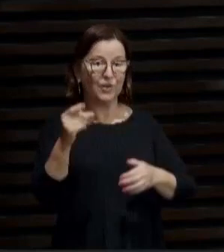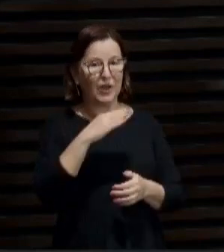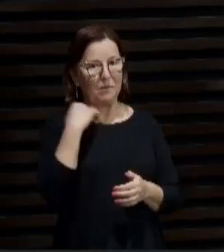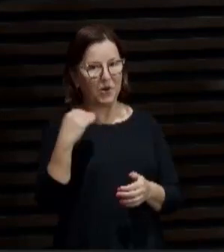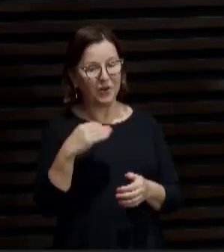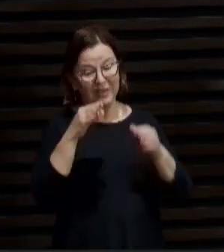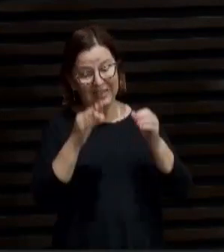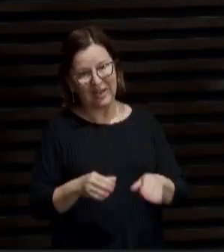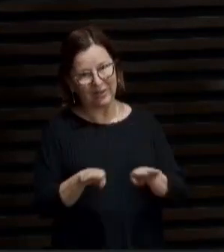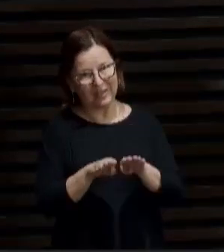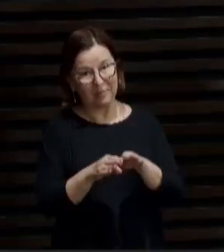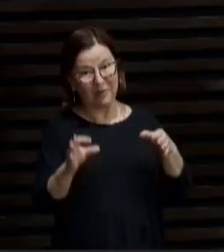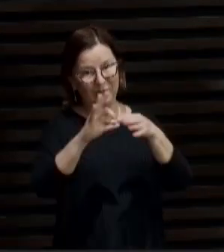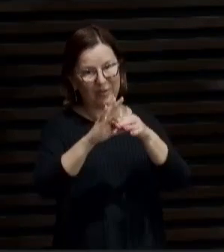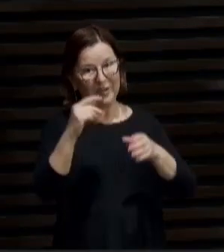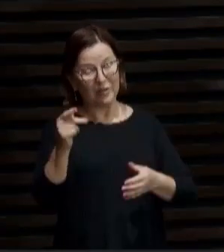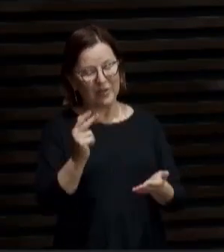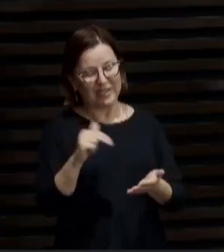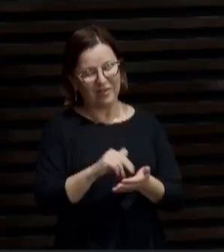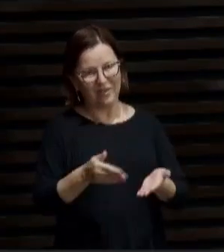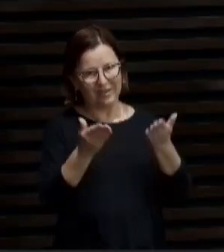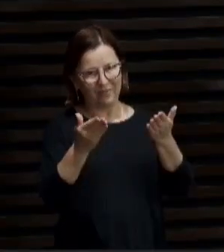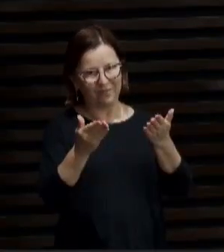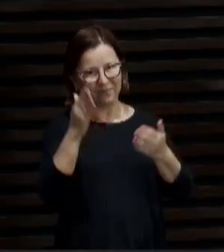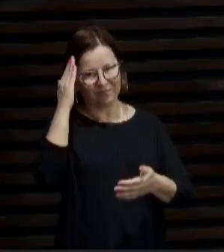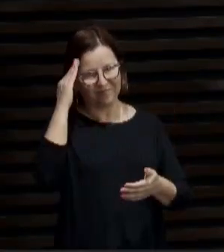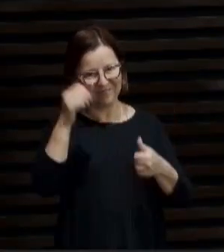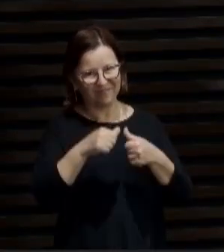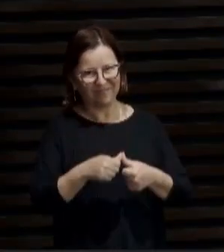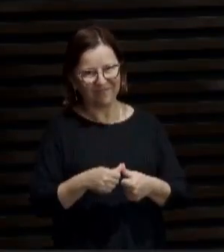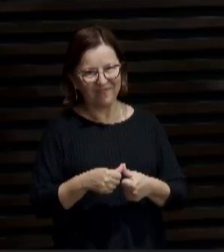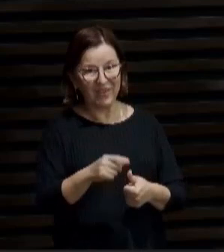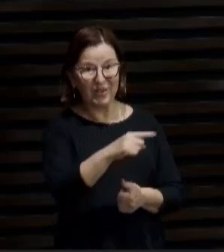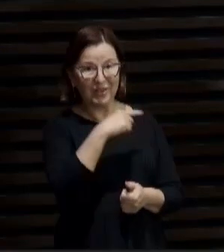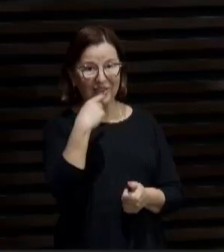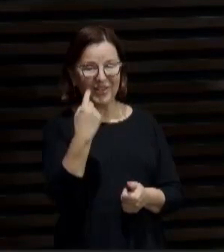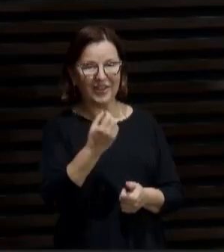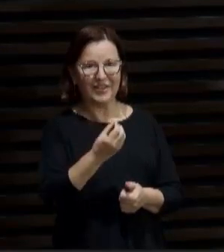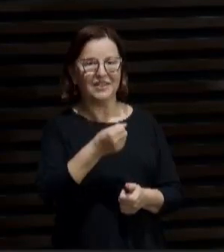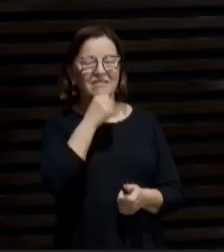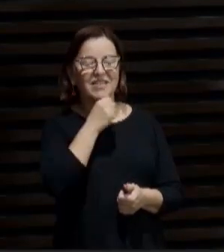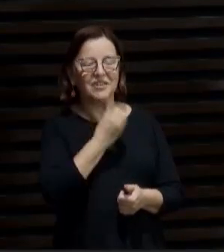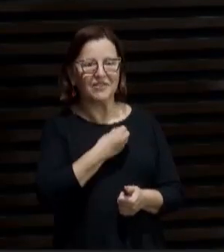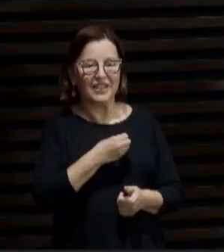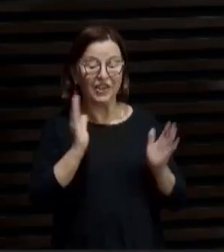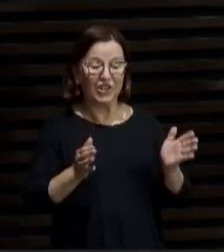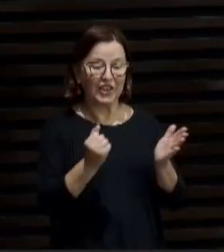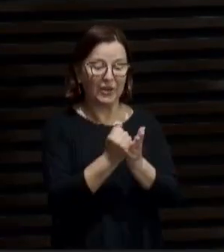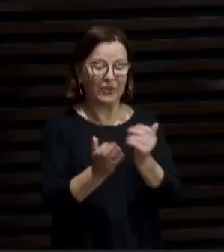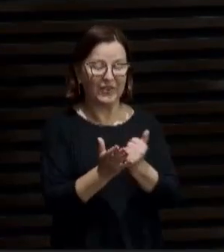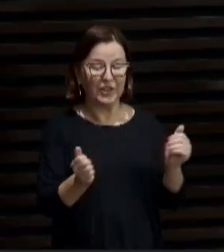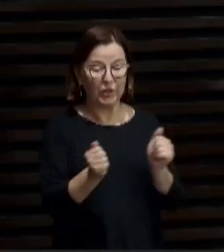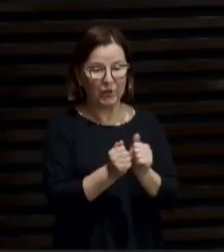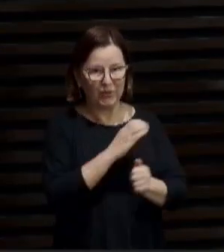na semelhança da sua ressurreição. Sabendo isso, que foi crucificado com ele o nosso velho homem, para que o